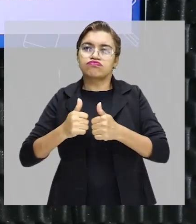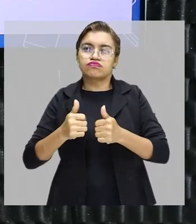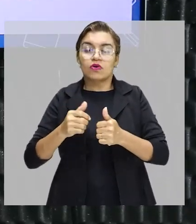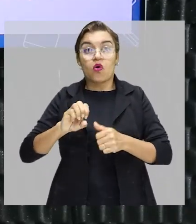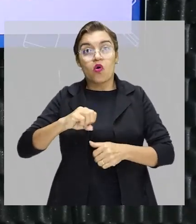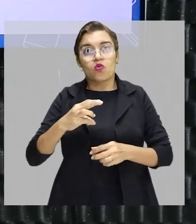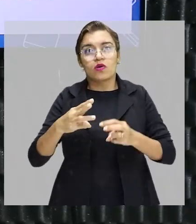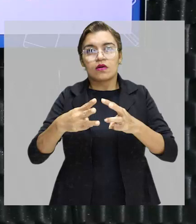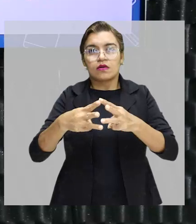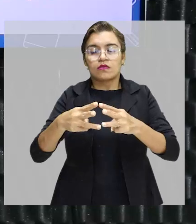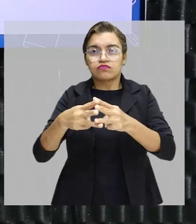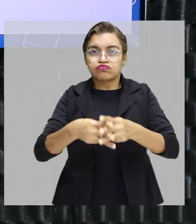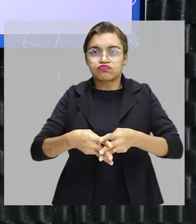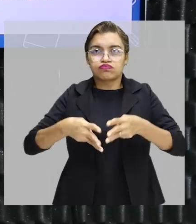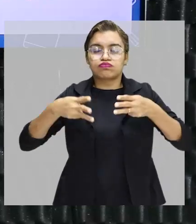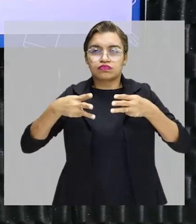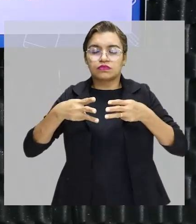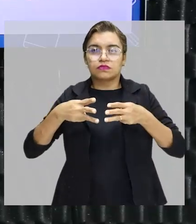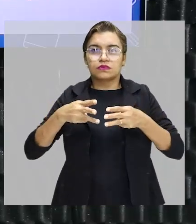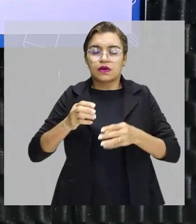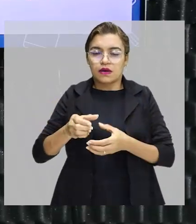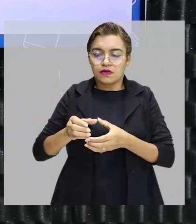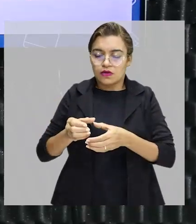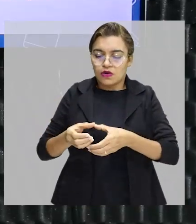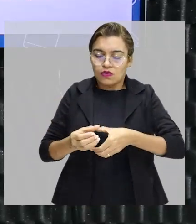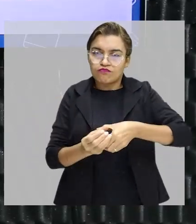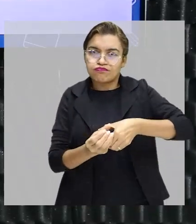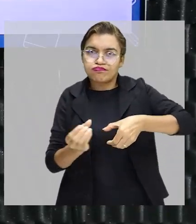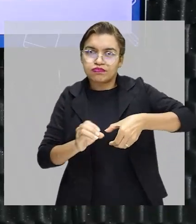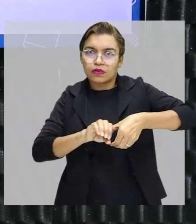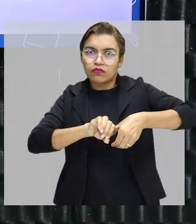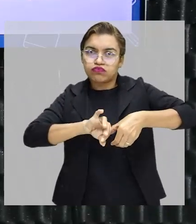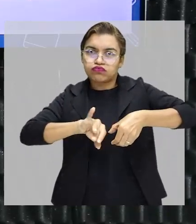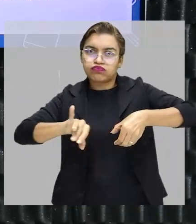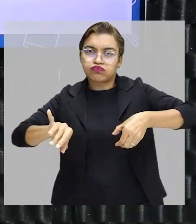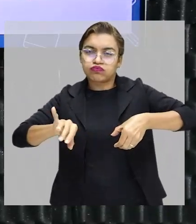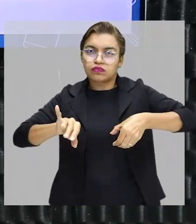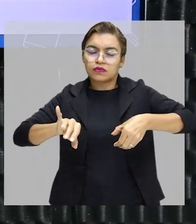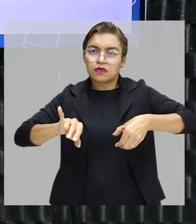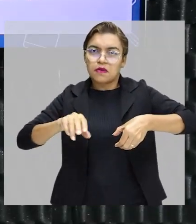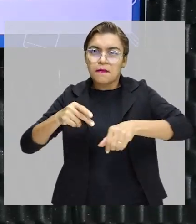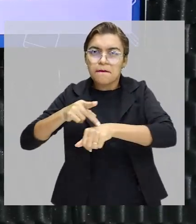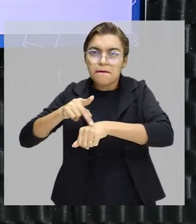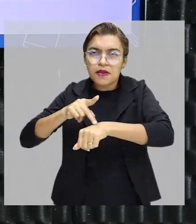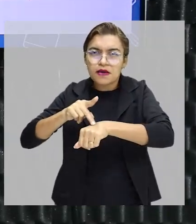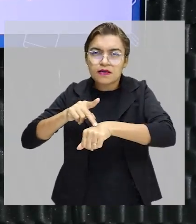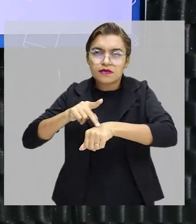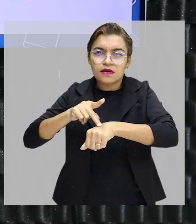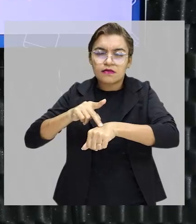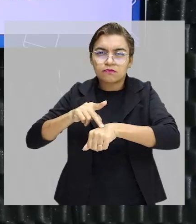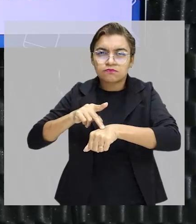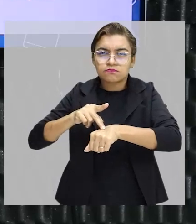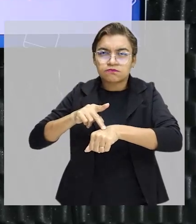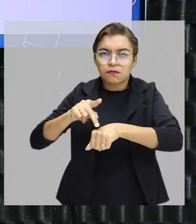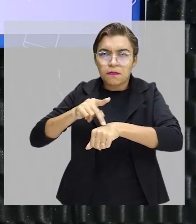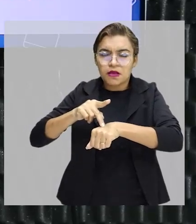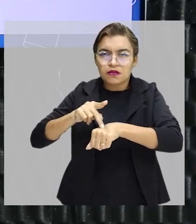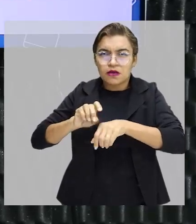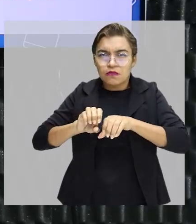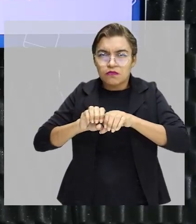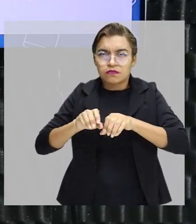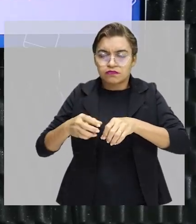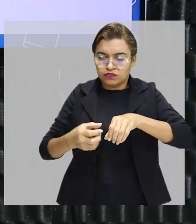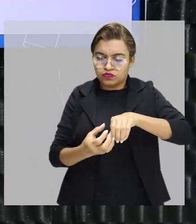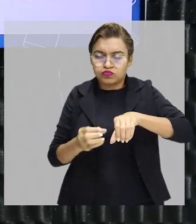pelo escapamento você vê aquela fumaça preta, ali, meus queridos, é fuligem. Então, isso é um